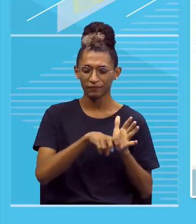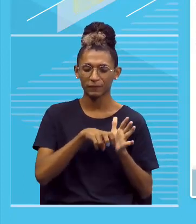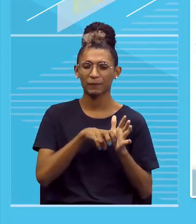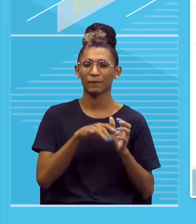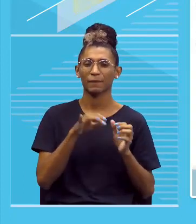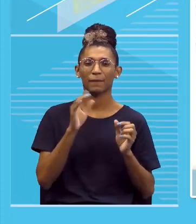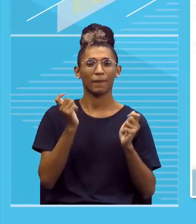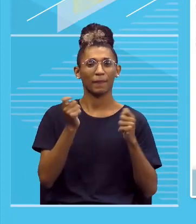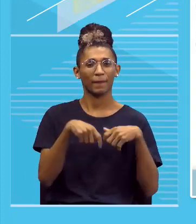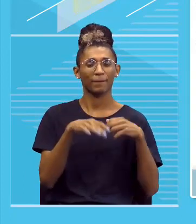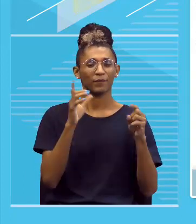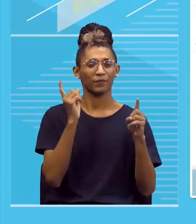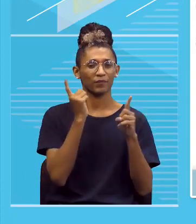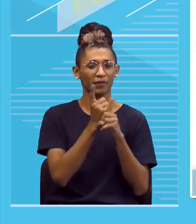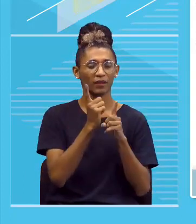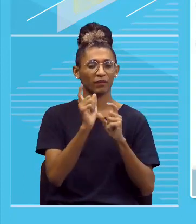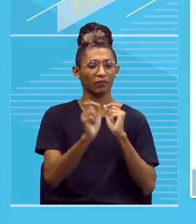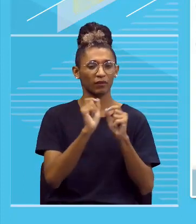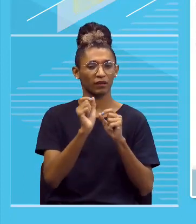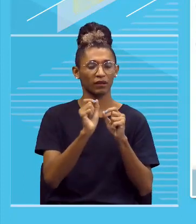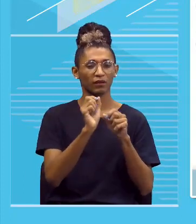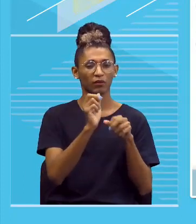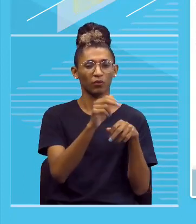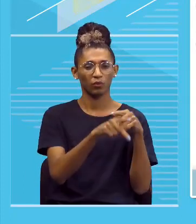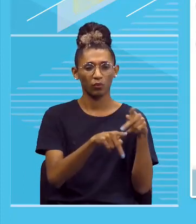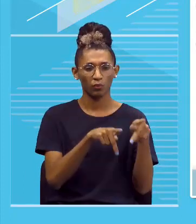você vai encontrar uma população